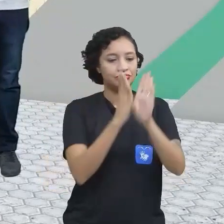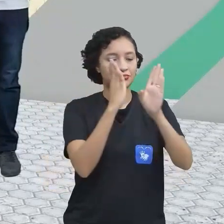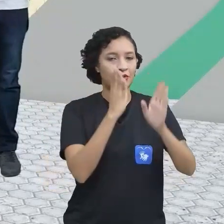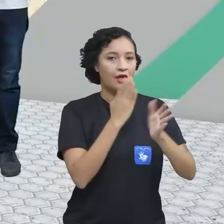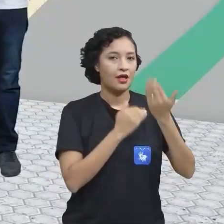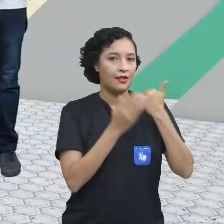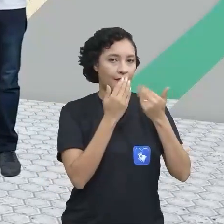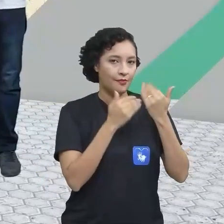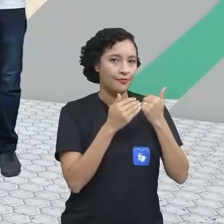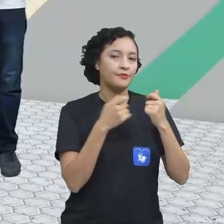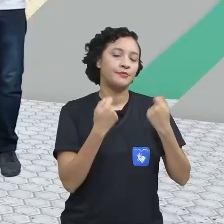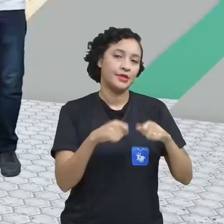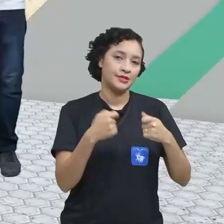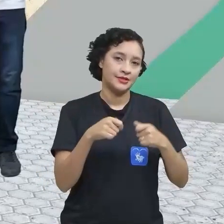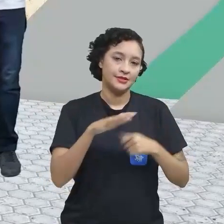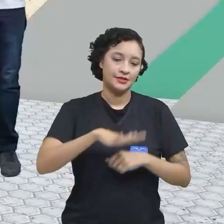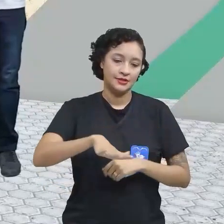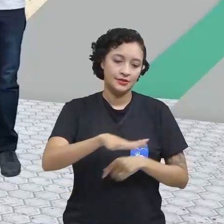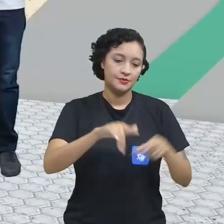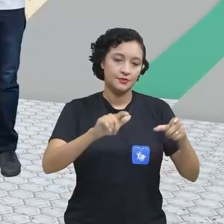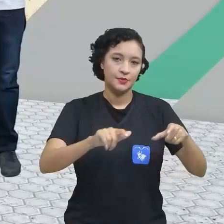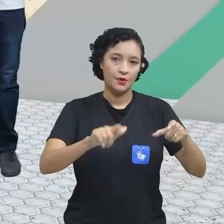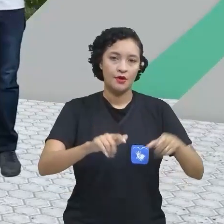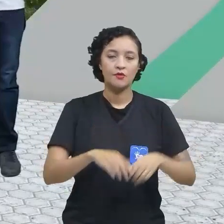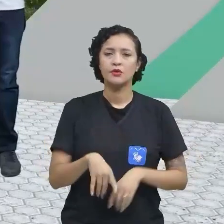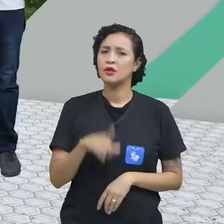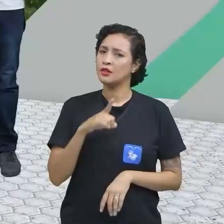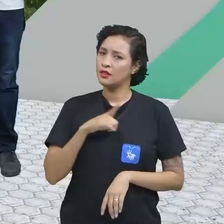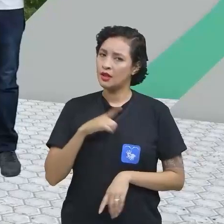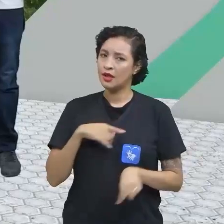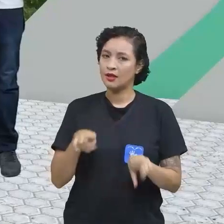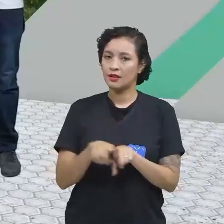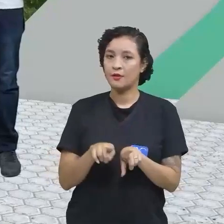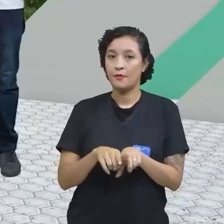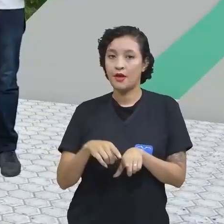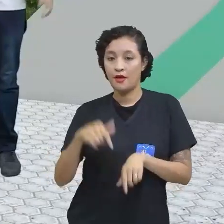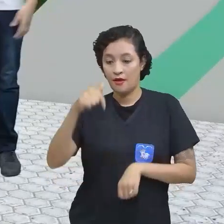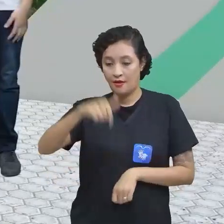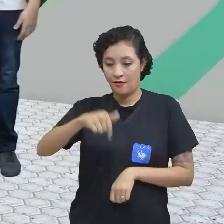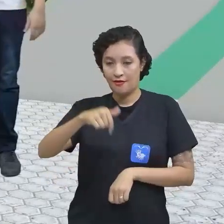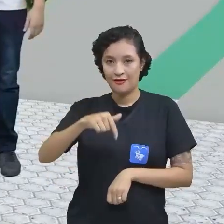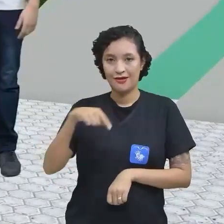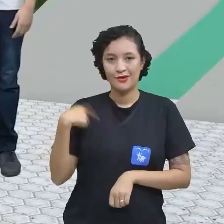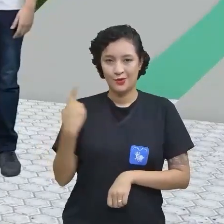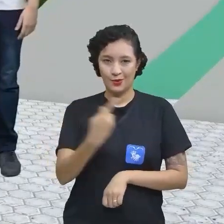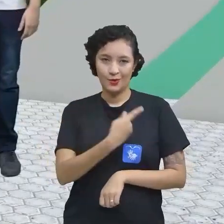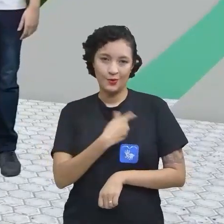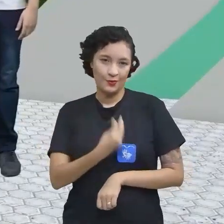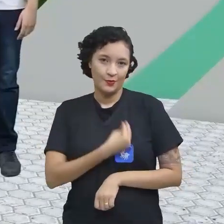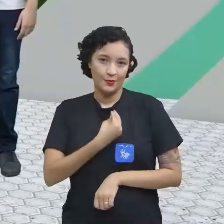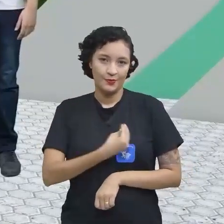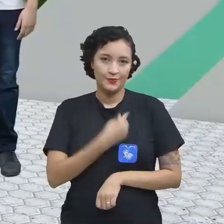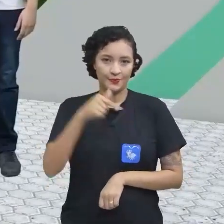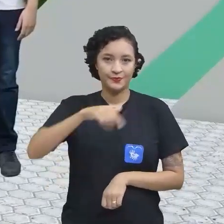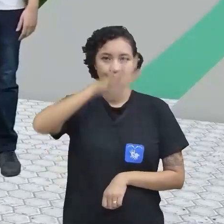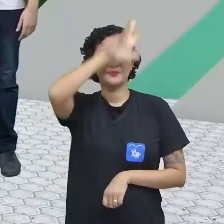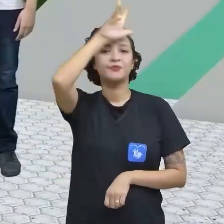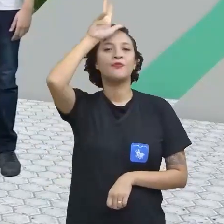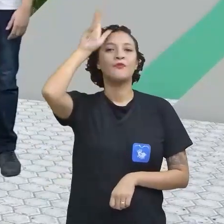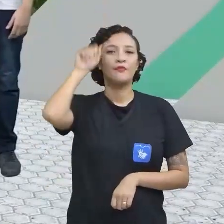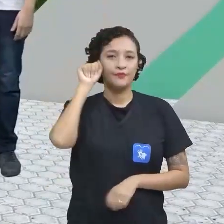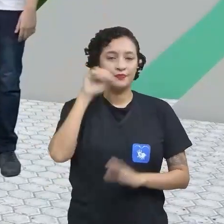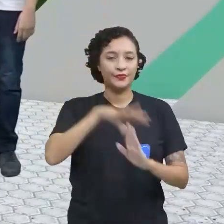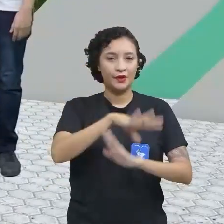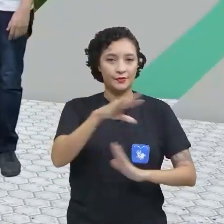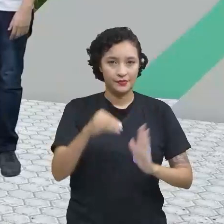desse ambiente. Mas existem também outros ambientes, como é o nosso caso, onde nós vivemos, né? Aqui no Amazonas, na Amazônia,